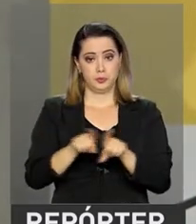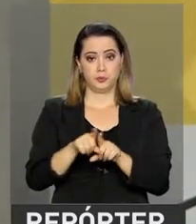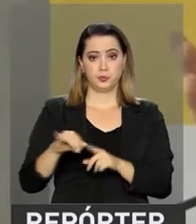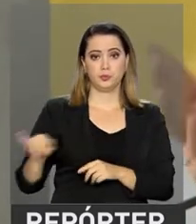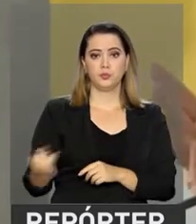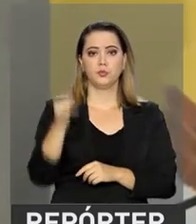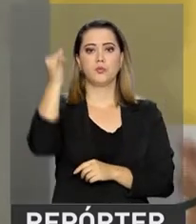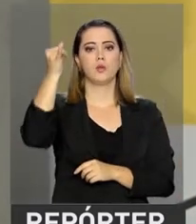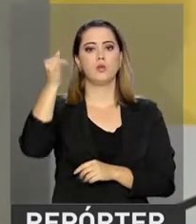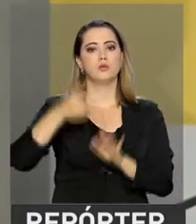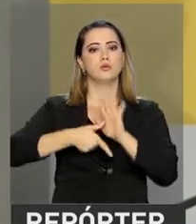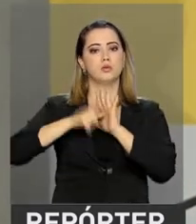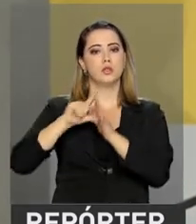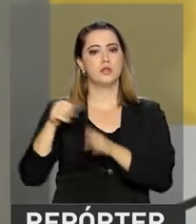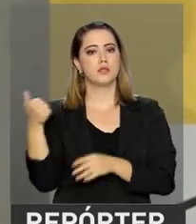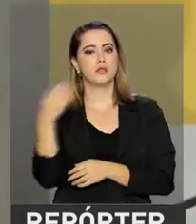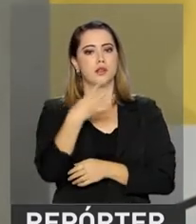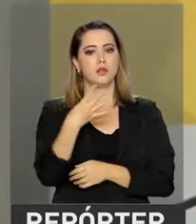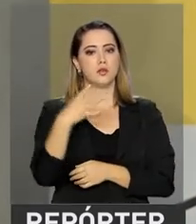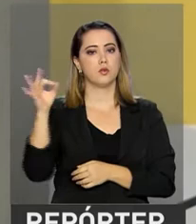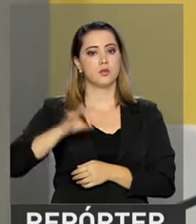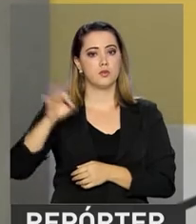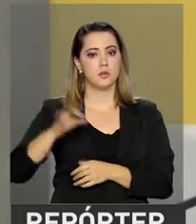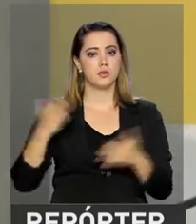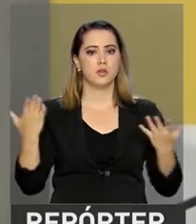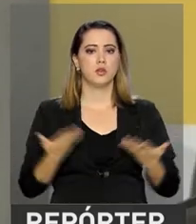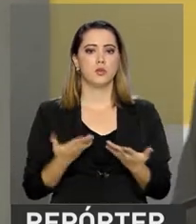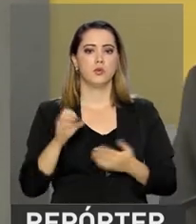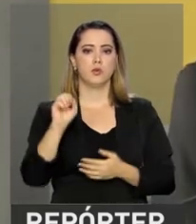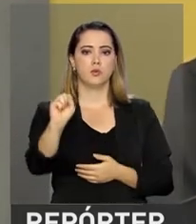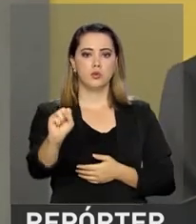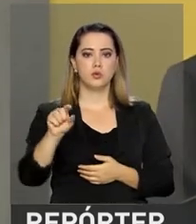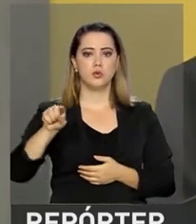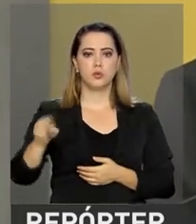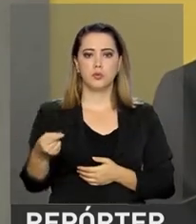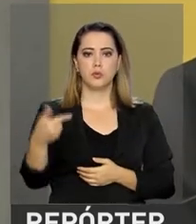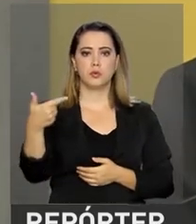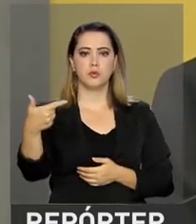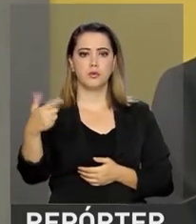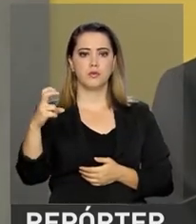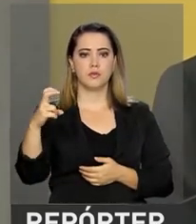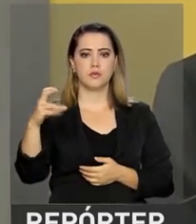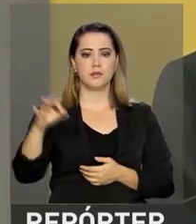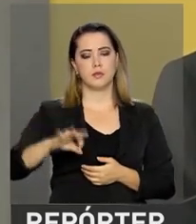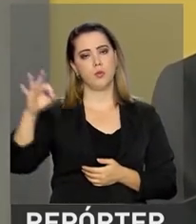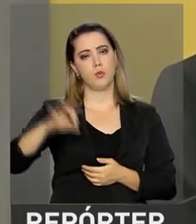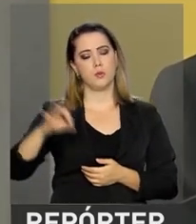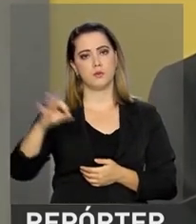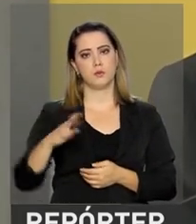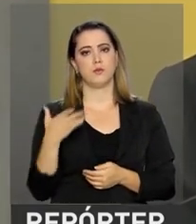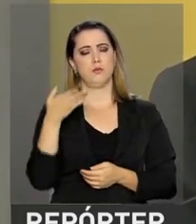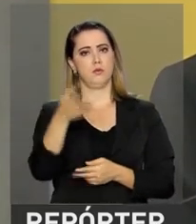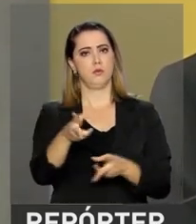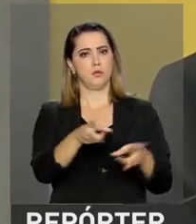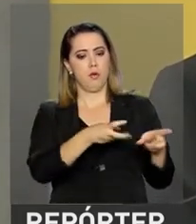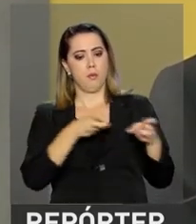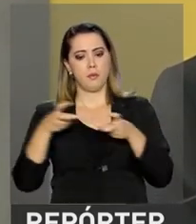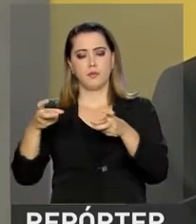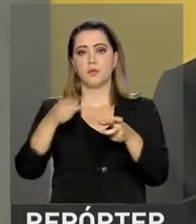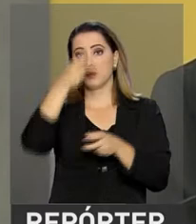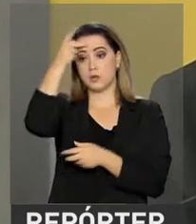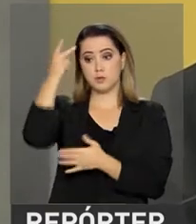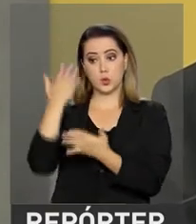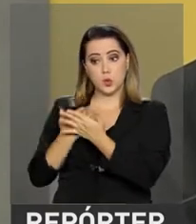mais de 14% hoje estão em 8.25 por cento e as previsões dos analistas